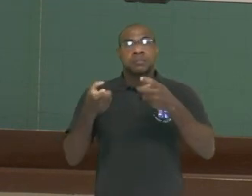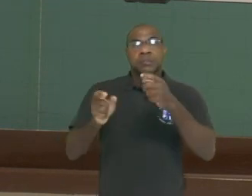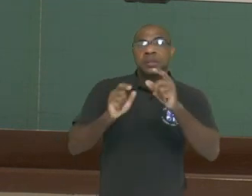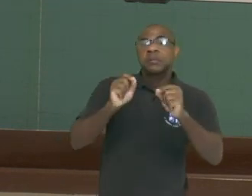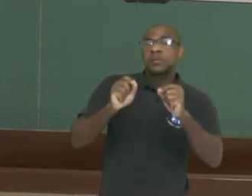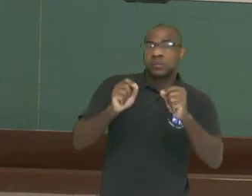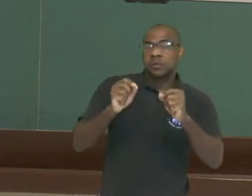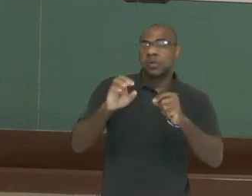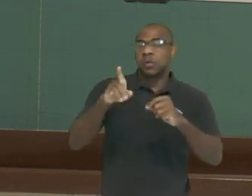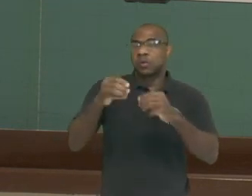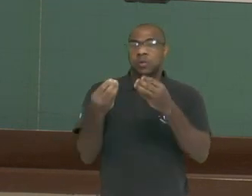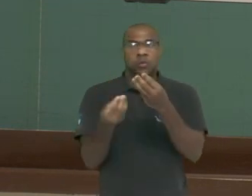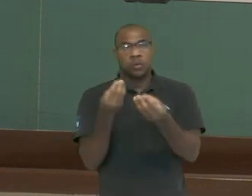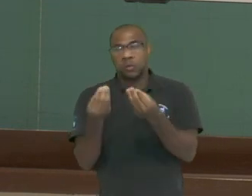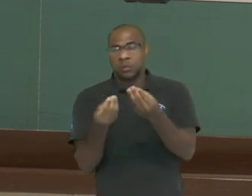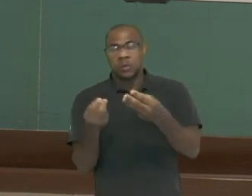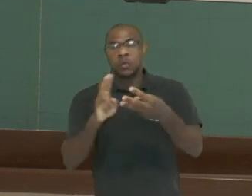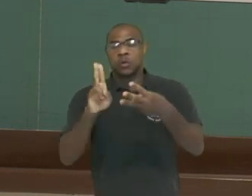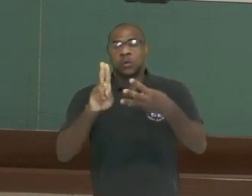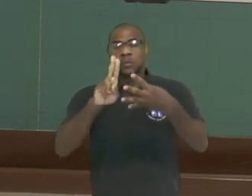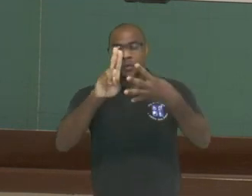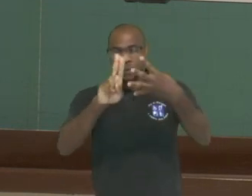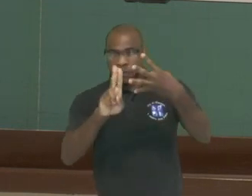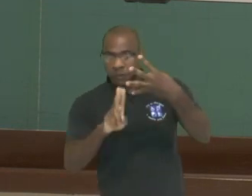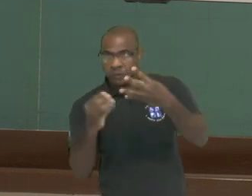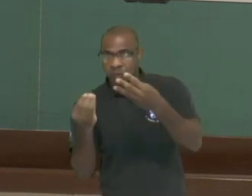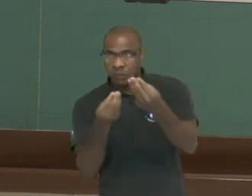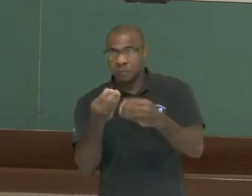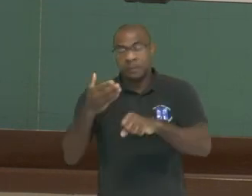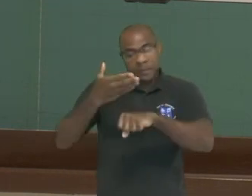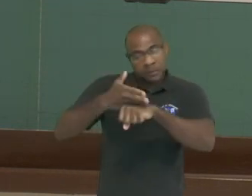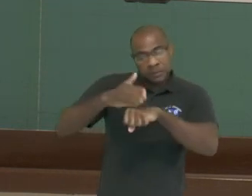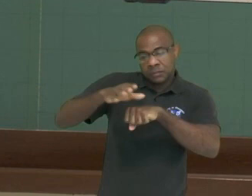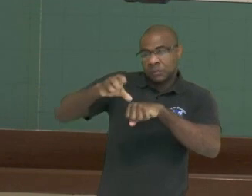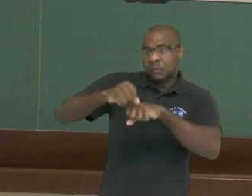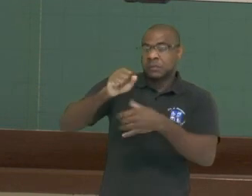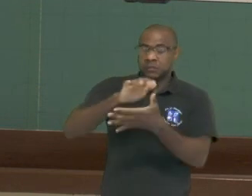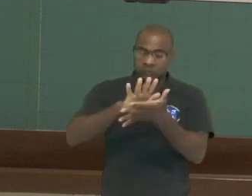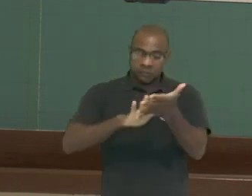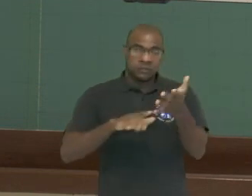óxidos, como eles podem ser classificados, praticamos o conhecimento